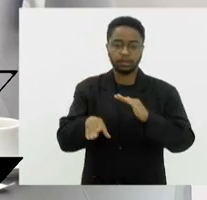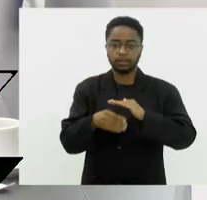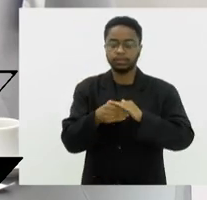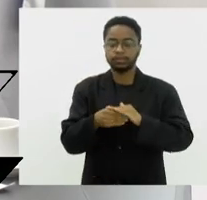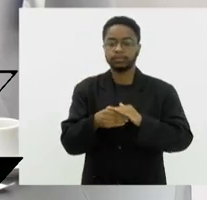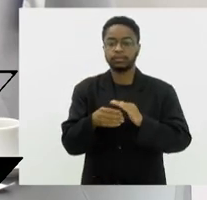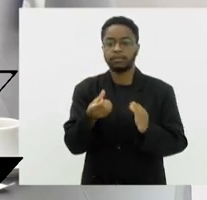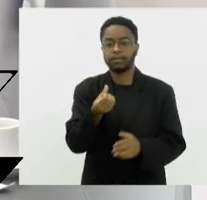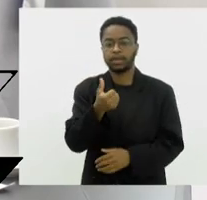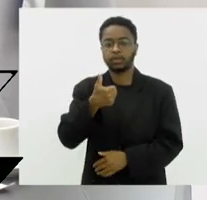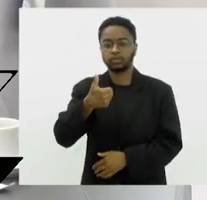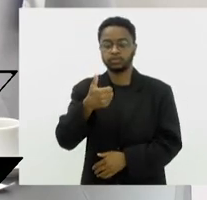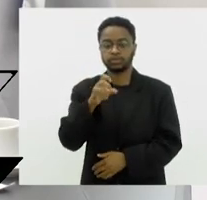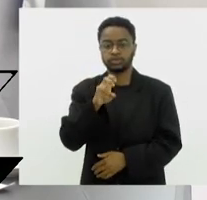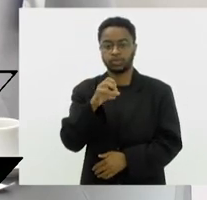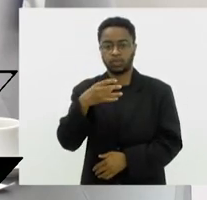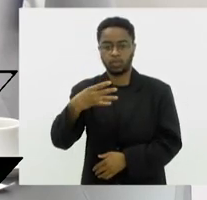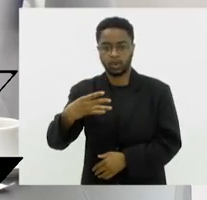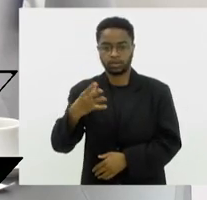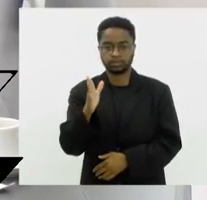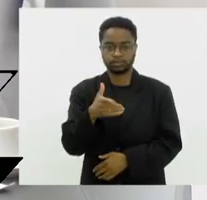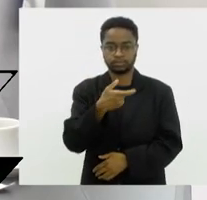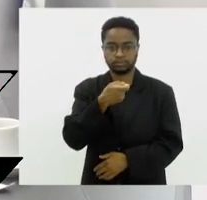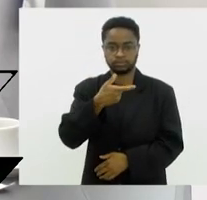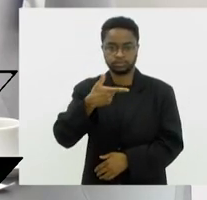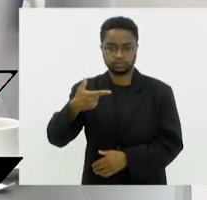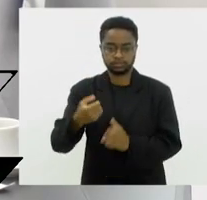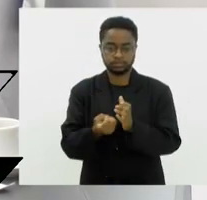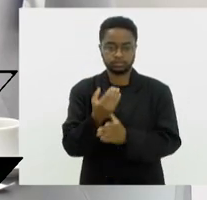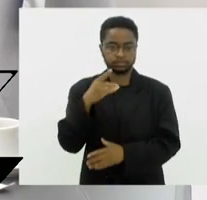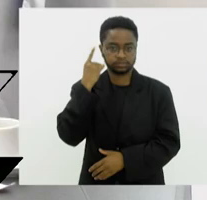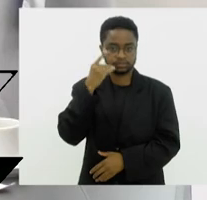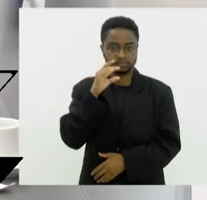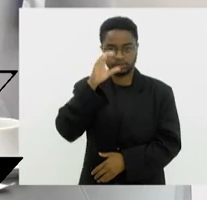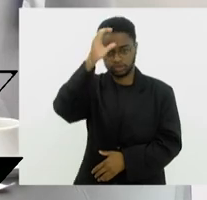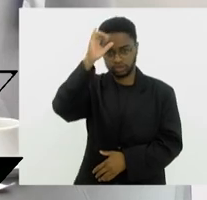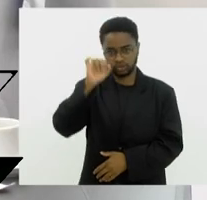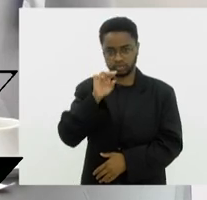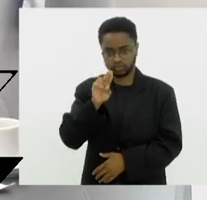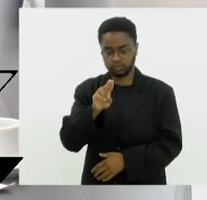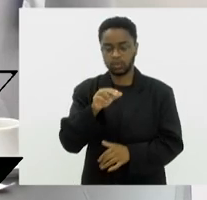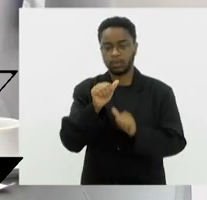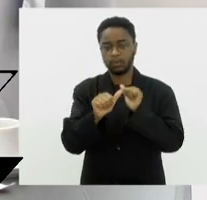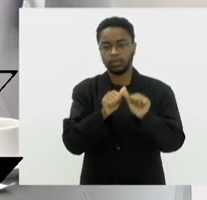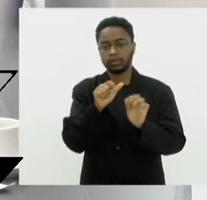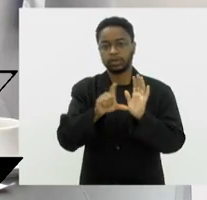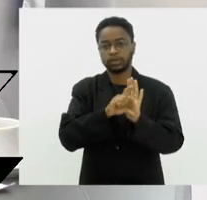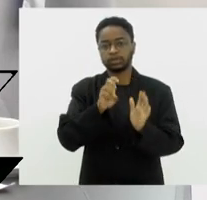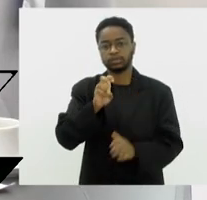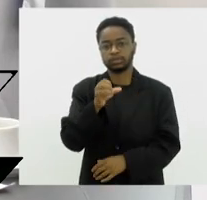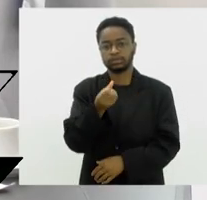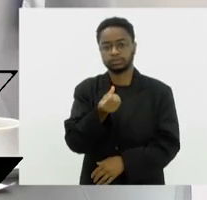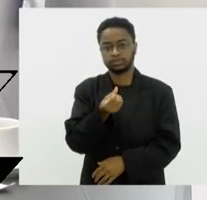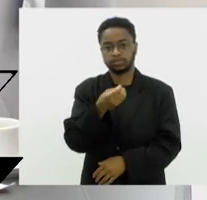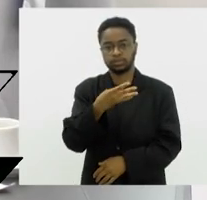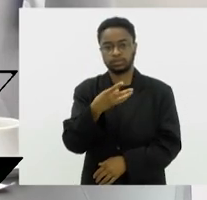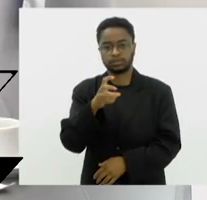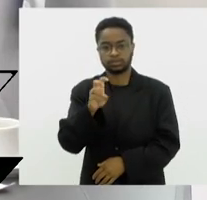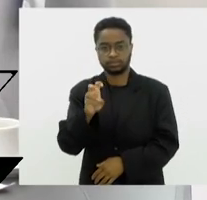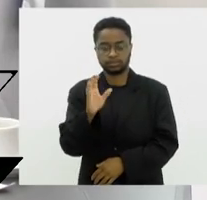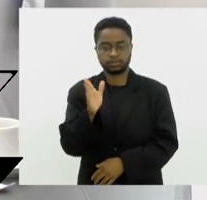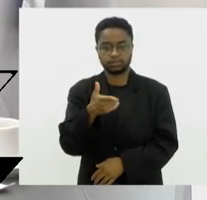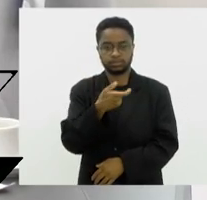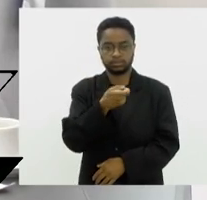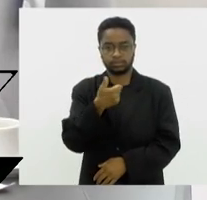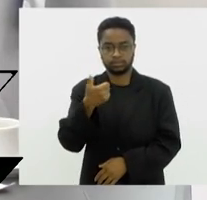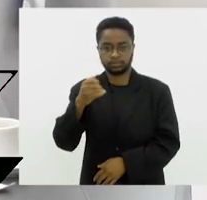lei 6154 de 22. De autoria da deputada Tia Ju, que altera a Lei 5.645 de